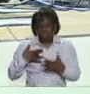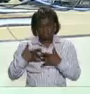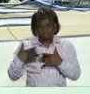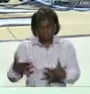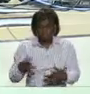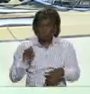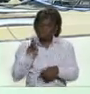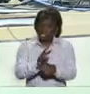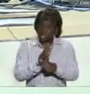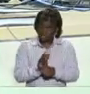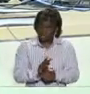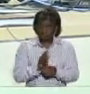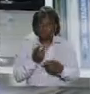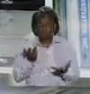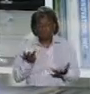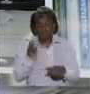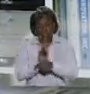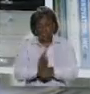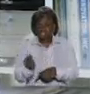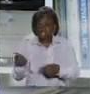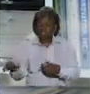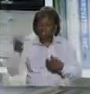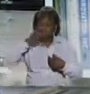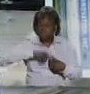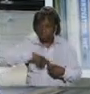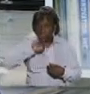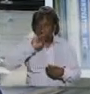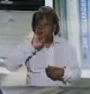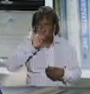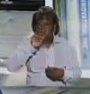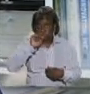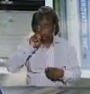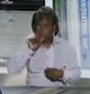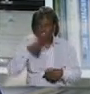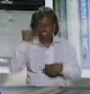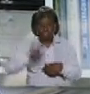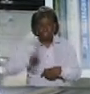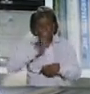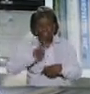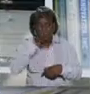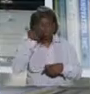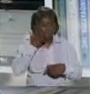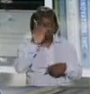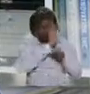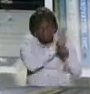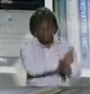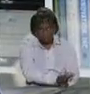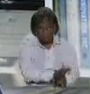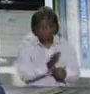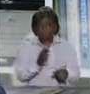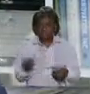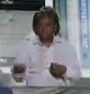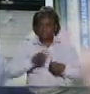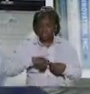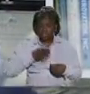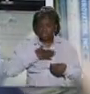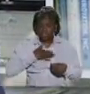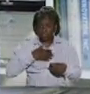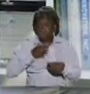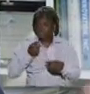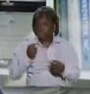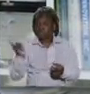de doação, seja na forma de empréstimo. Quando é empréstimo, esse dinheiro volta para a Cital e para ser alocado de novo e ter mais impacto social, ele não